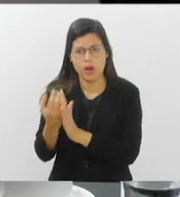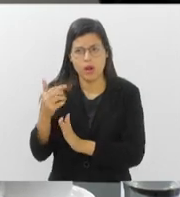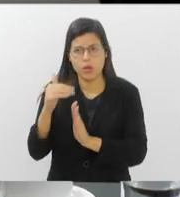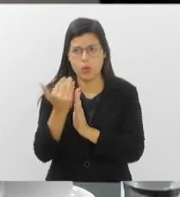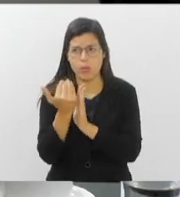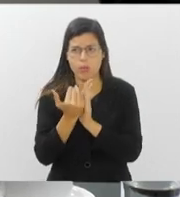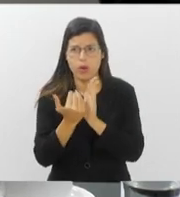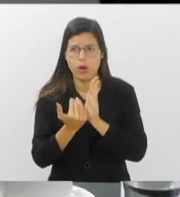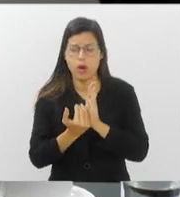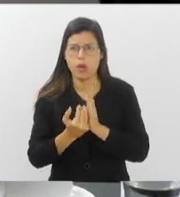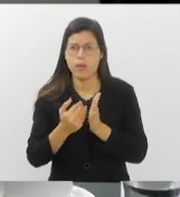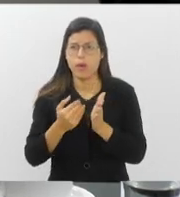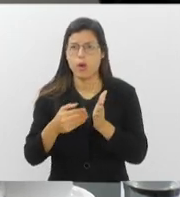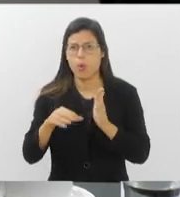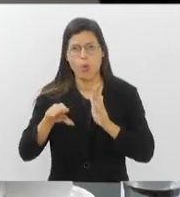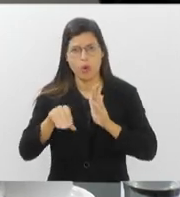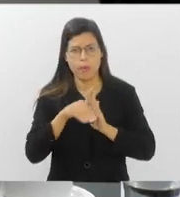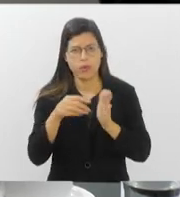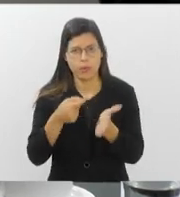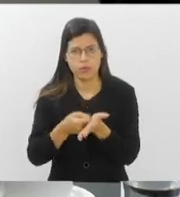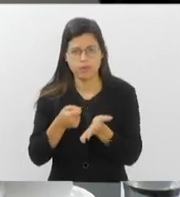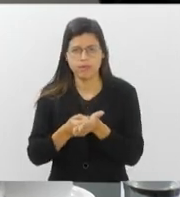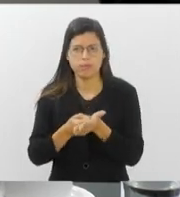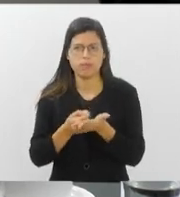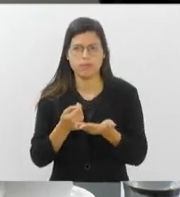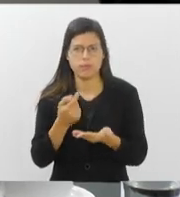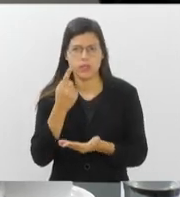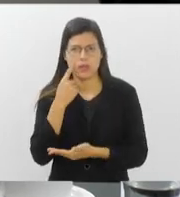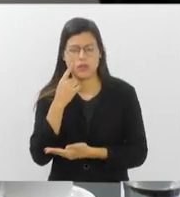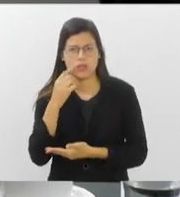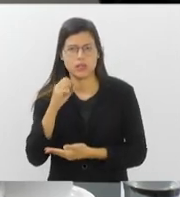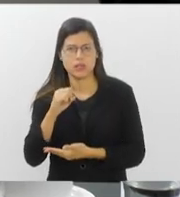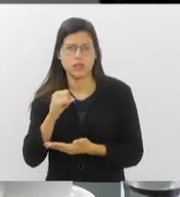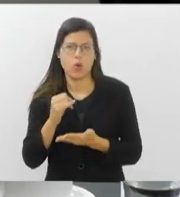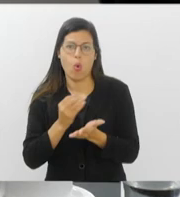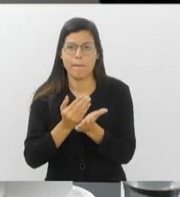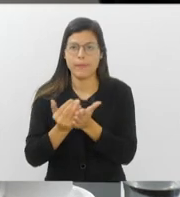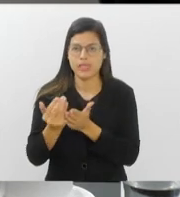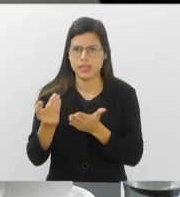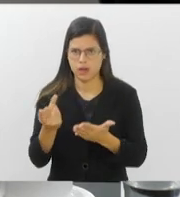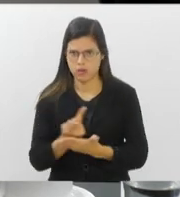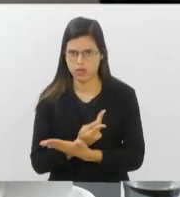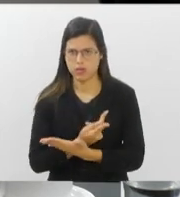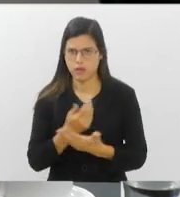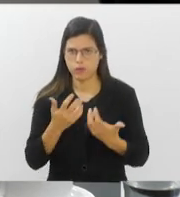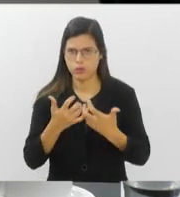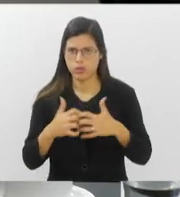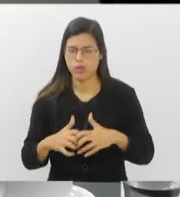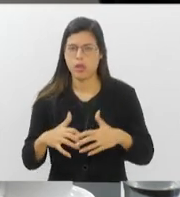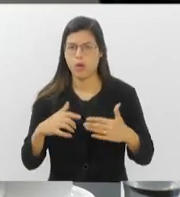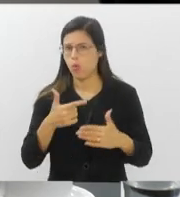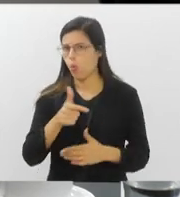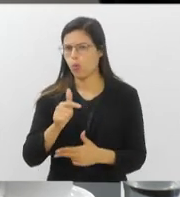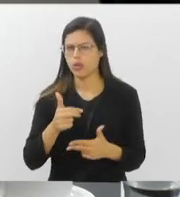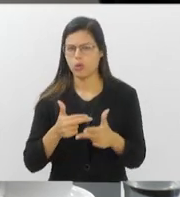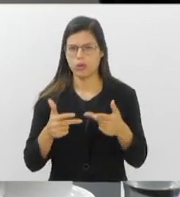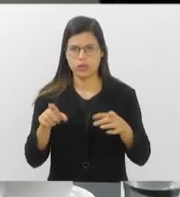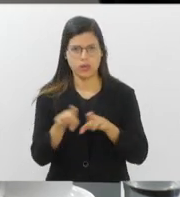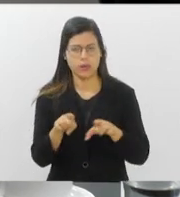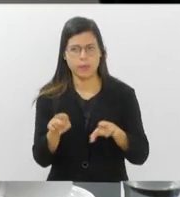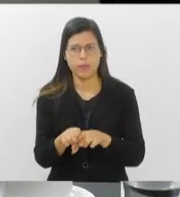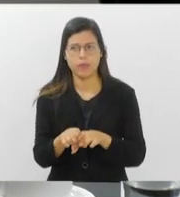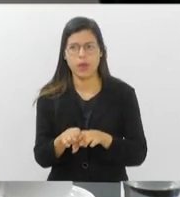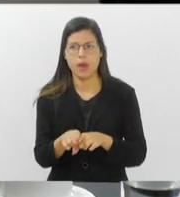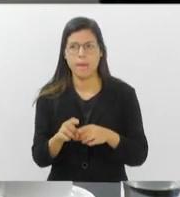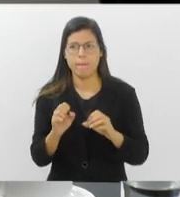a acontecer. E, além do mais, senhor presidente, uma segunda coisa. Alguém pode até dizer, ah, mas no